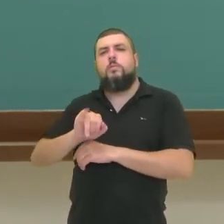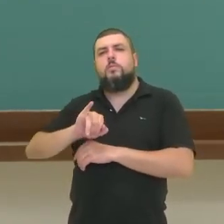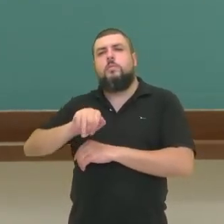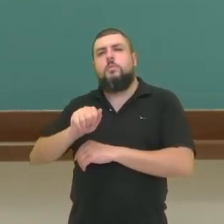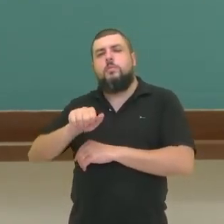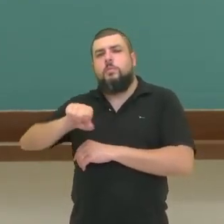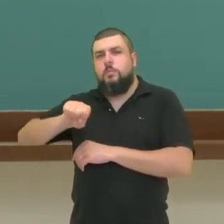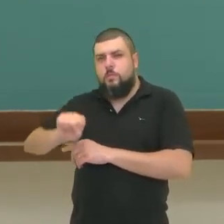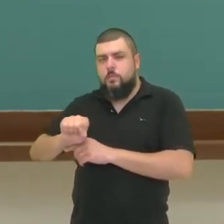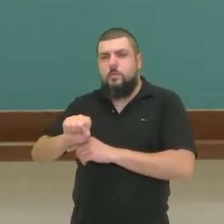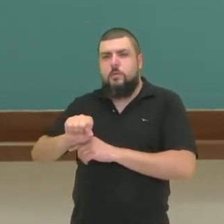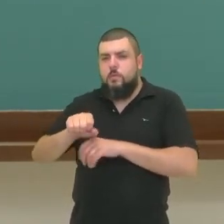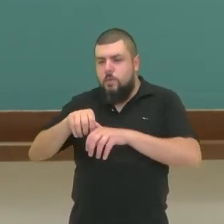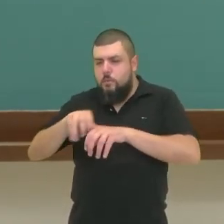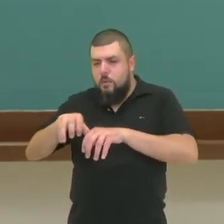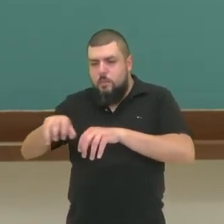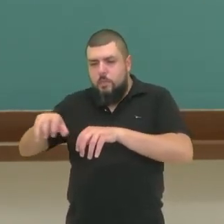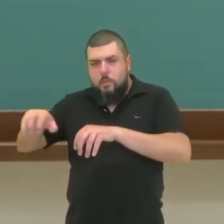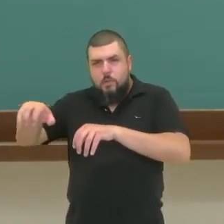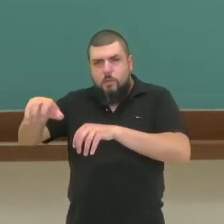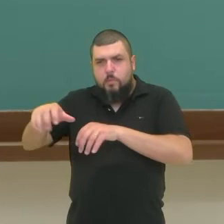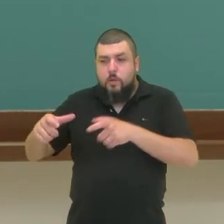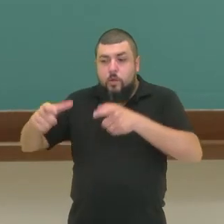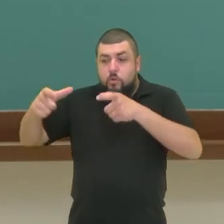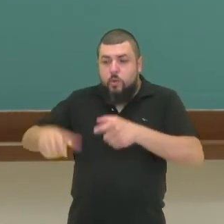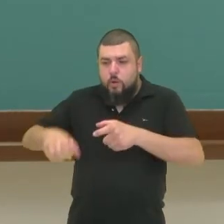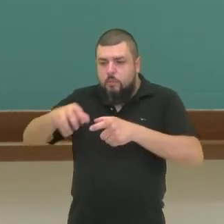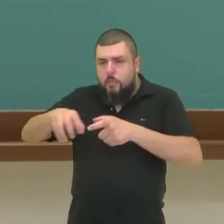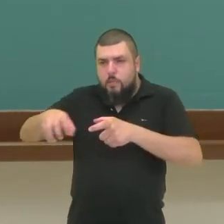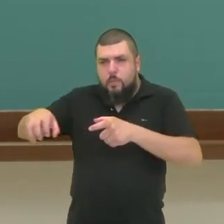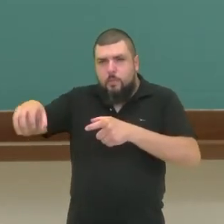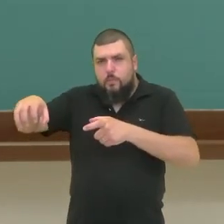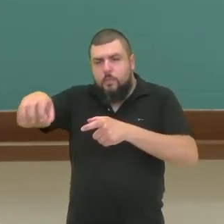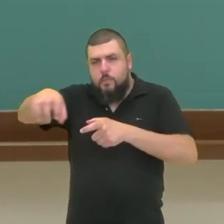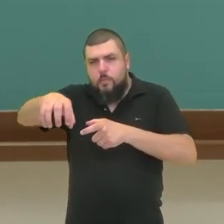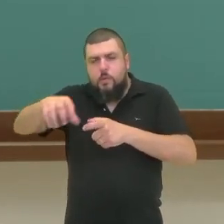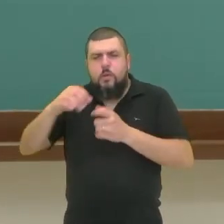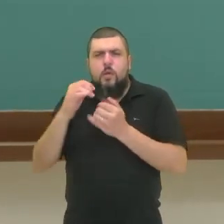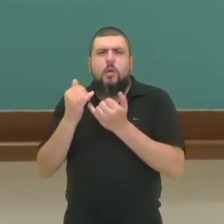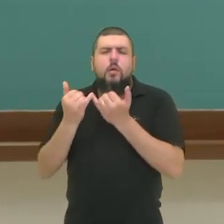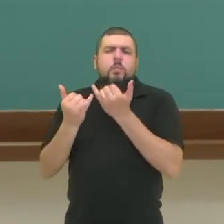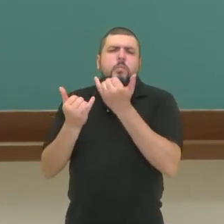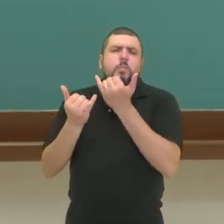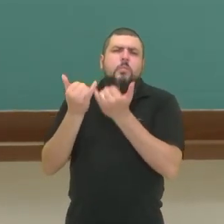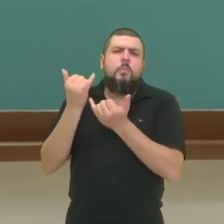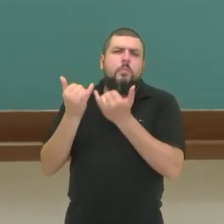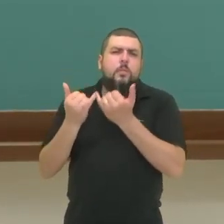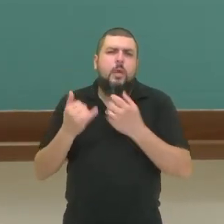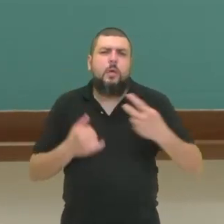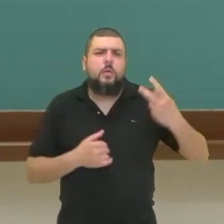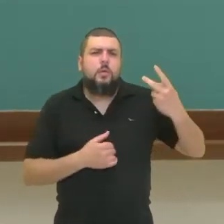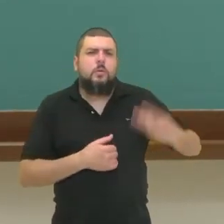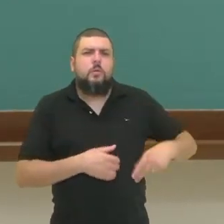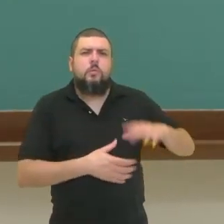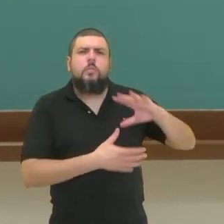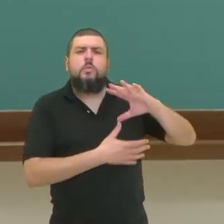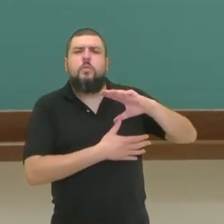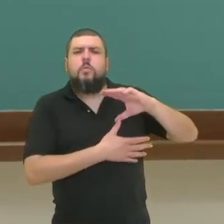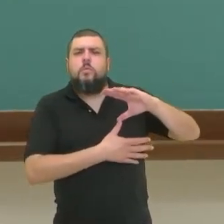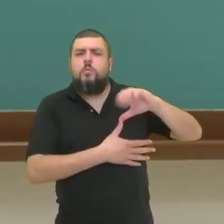aquele território, algo que quase parecia as capitanias hereditárias que aconteceram aqui no